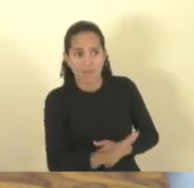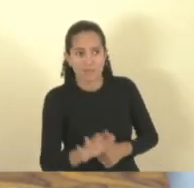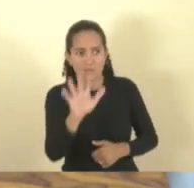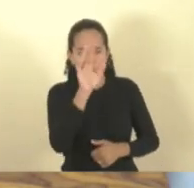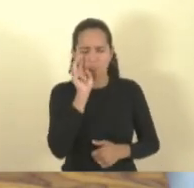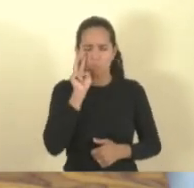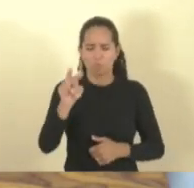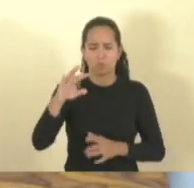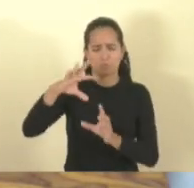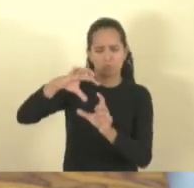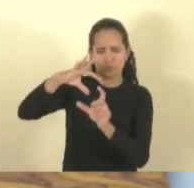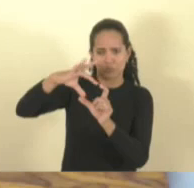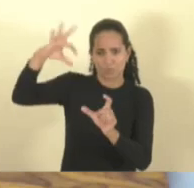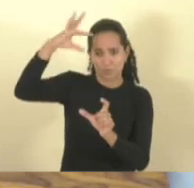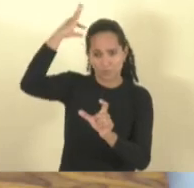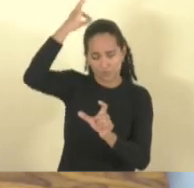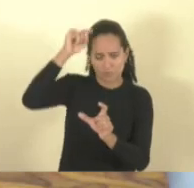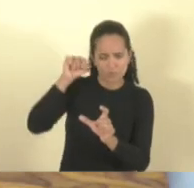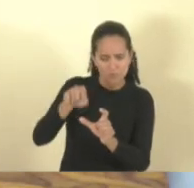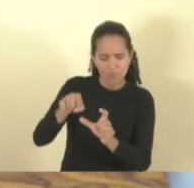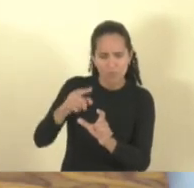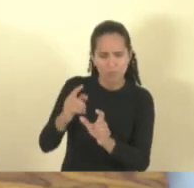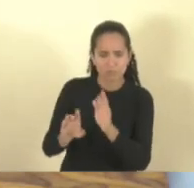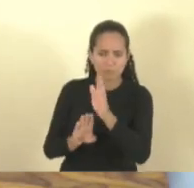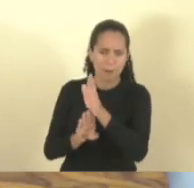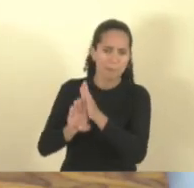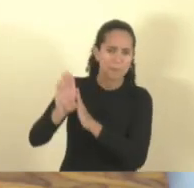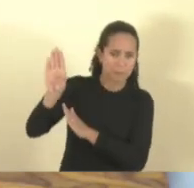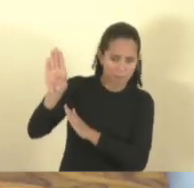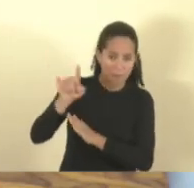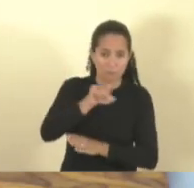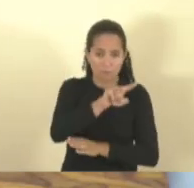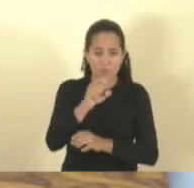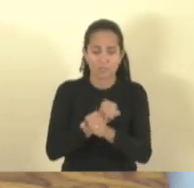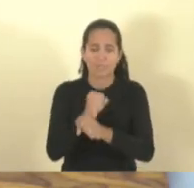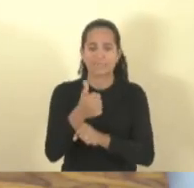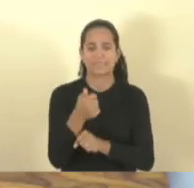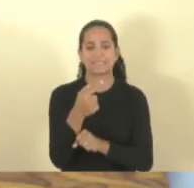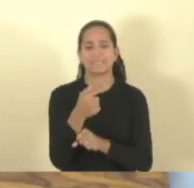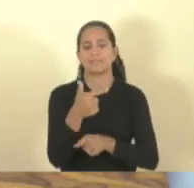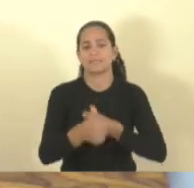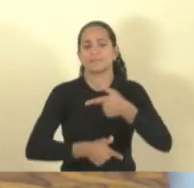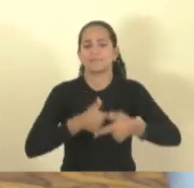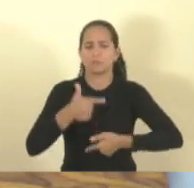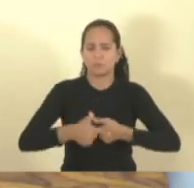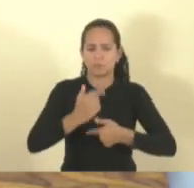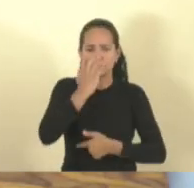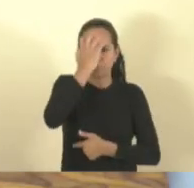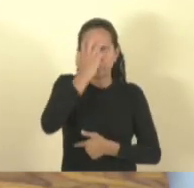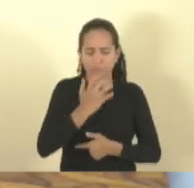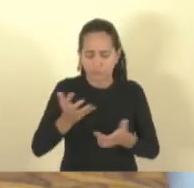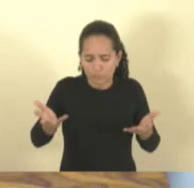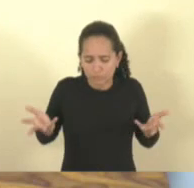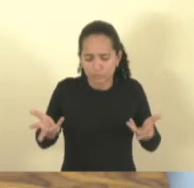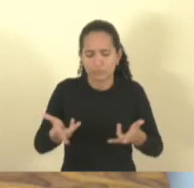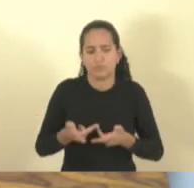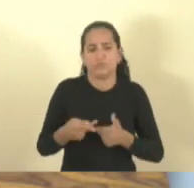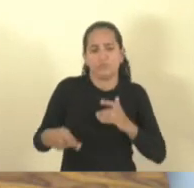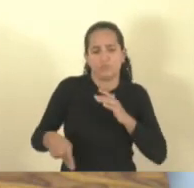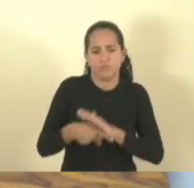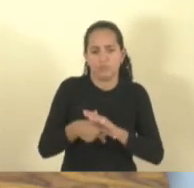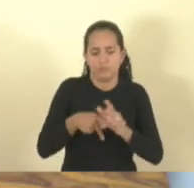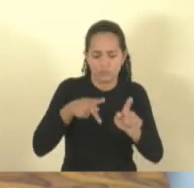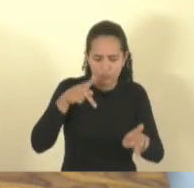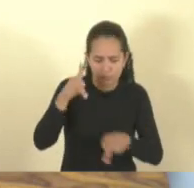econômico e social. São 17 anos de um trabalho sério e qualificado e de grande importância para os capixabas.